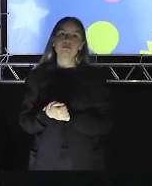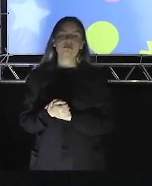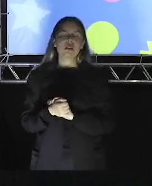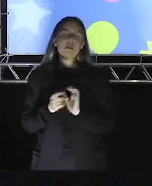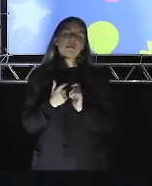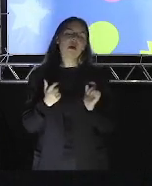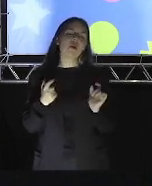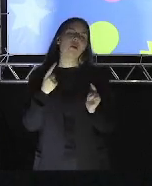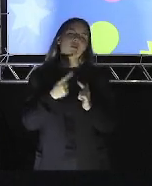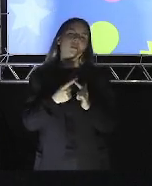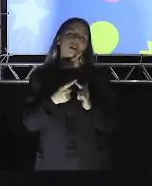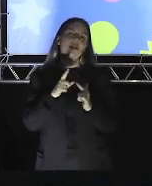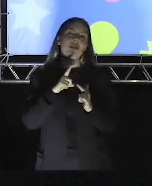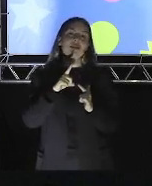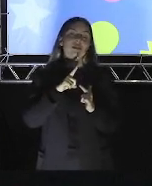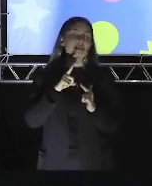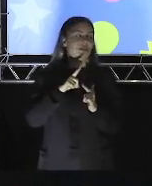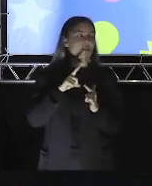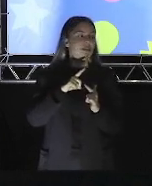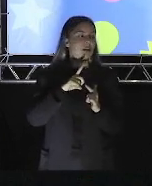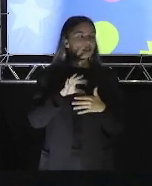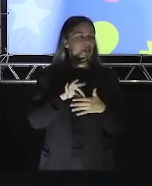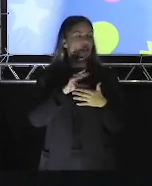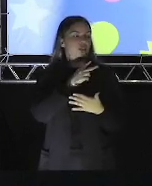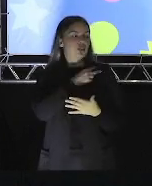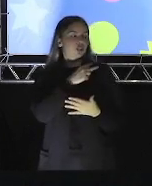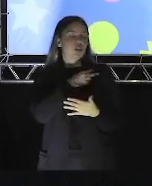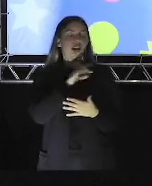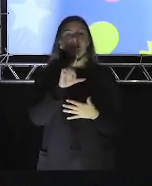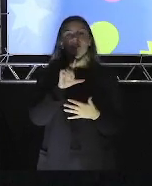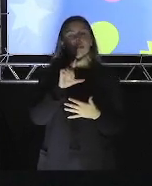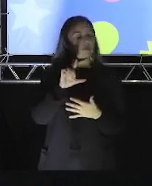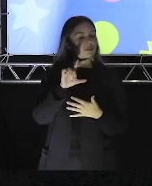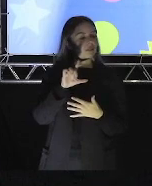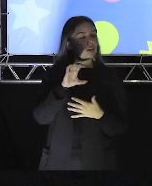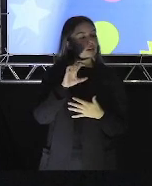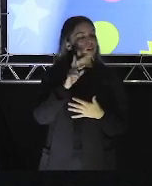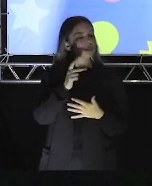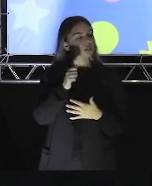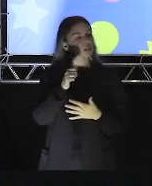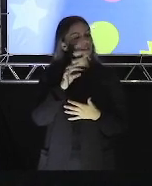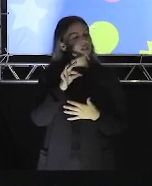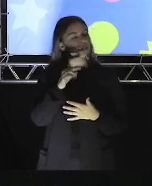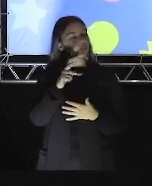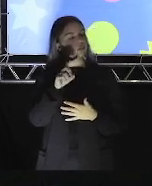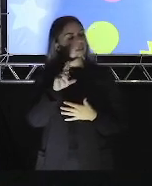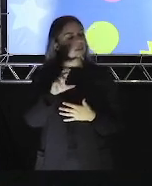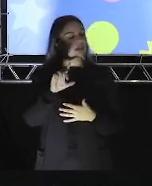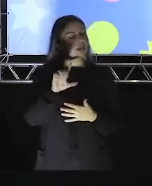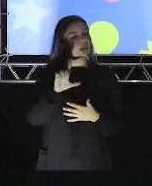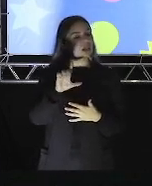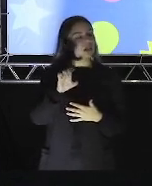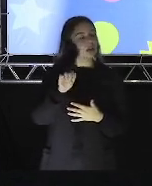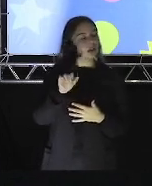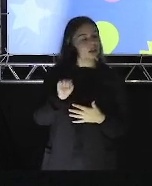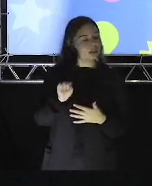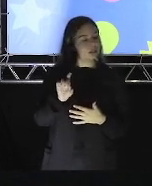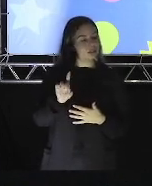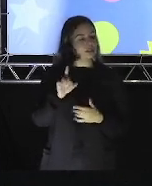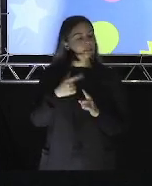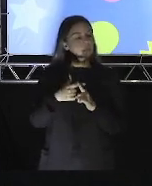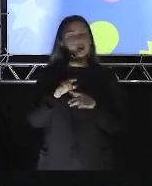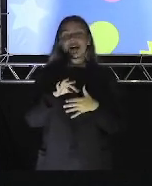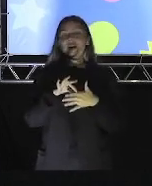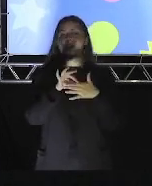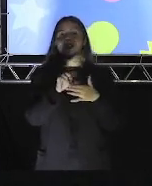Geralmente tem um chapter lead, por exemplo, né? Uma pessoa ali que lidera a estratégia, lidera a visão, lidera a coordenação